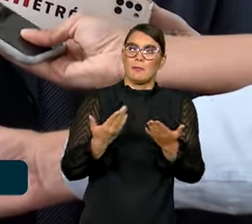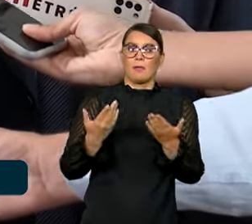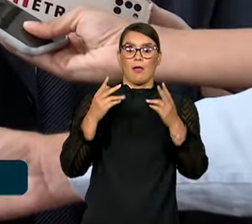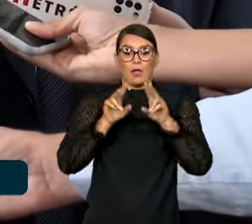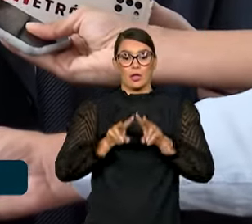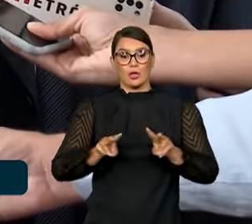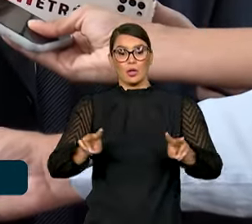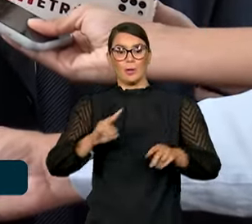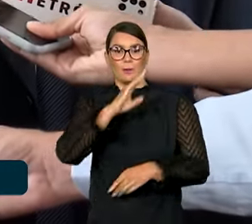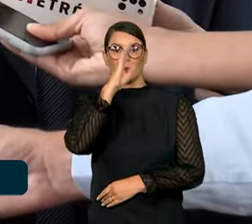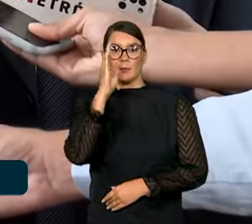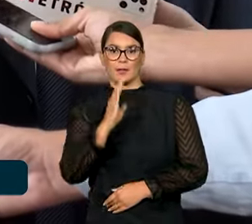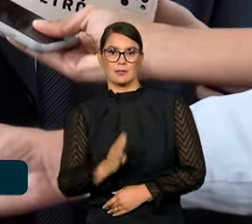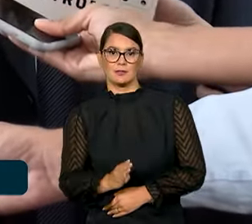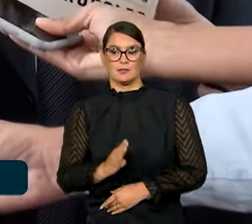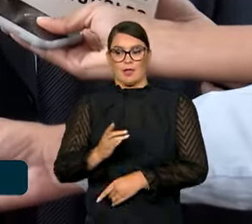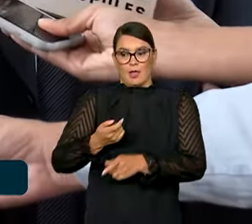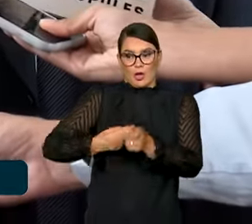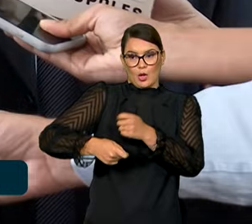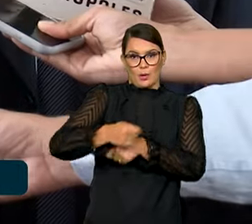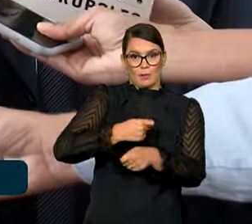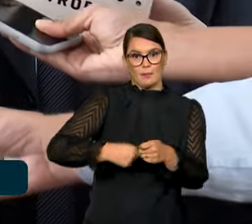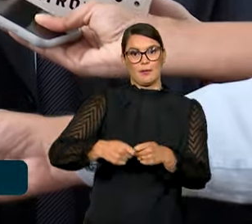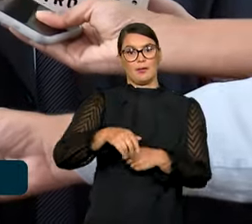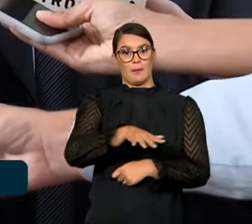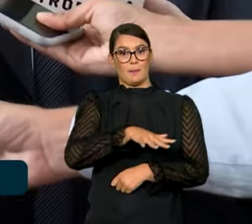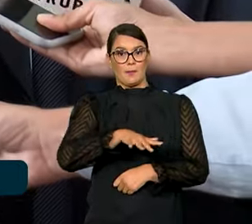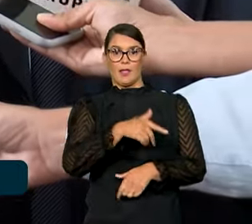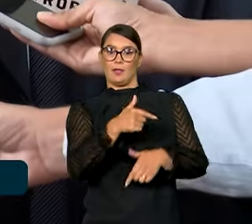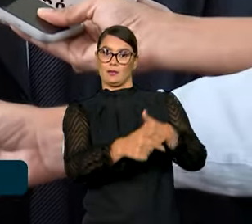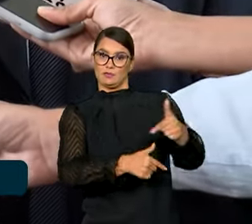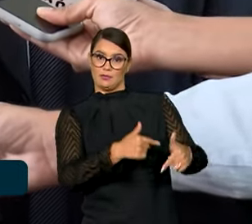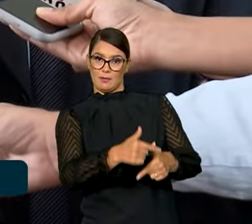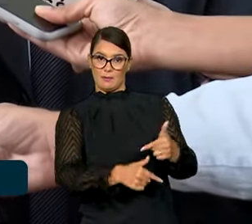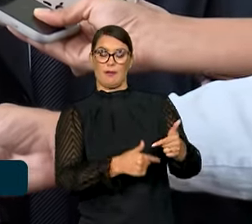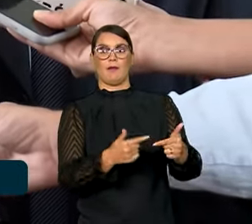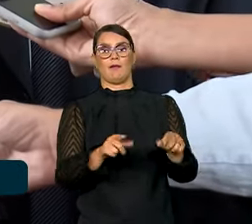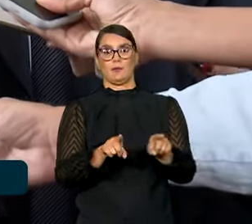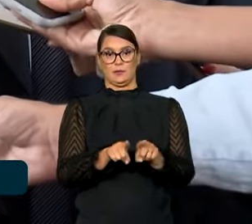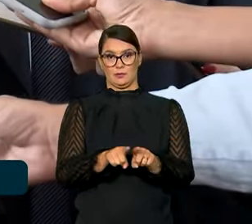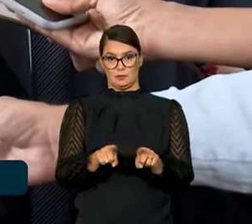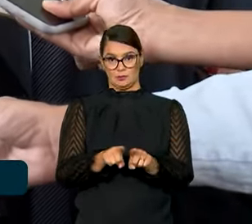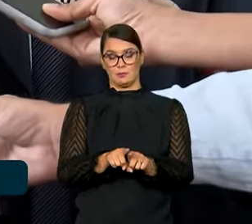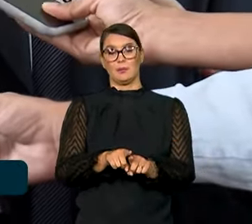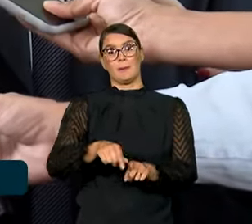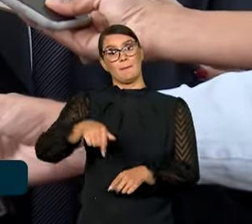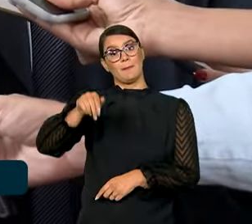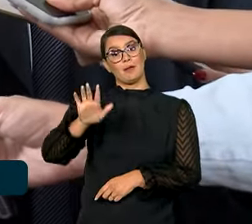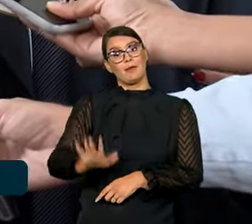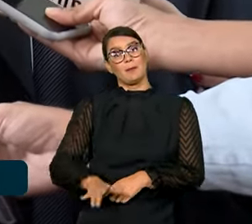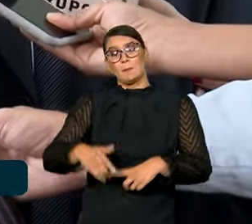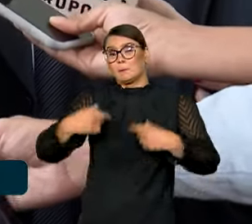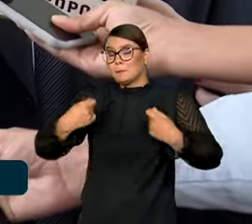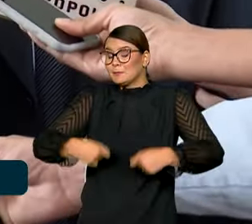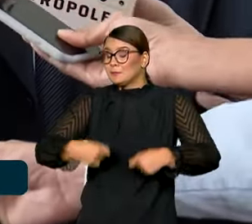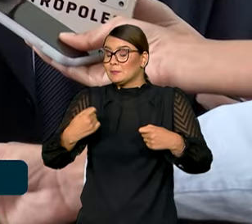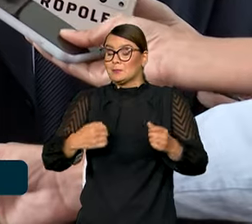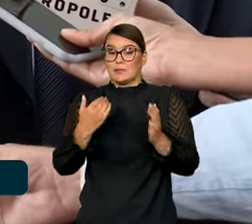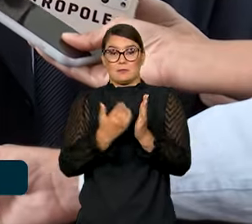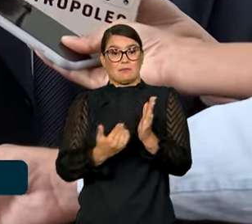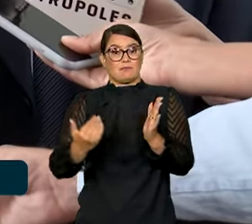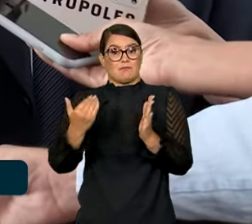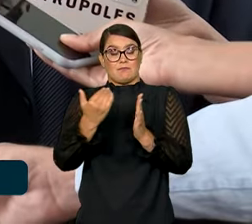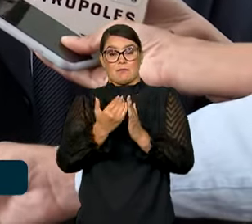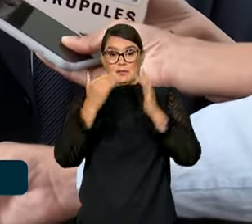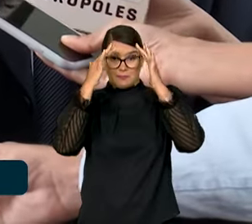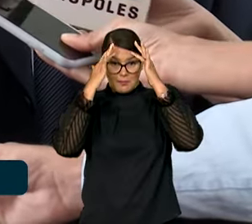Brasil, que olhe para a economia, que olhe para o mercado de trabalho, que olhe para quem necessita de ser